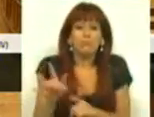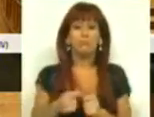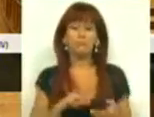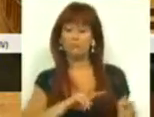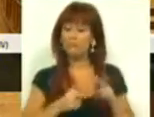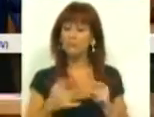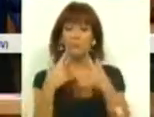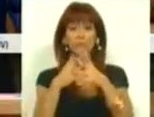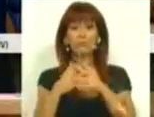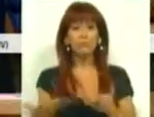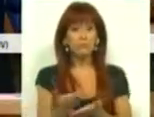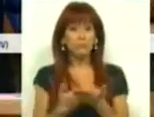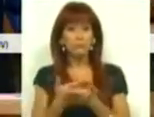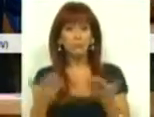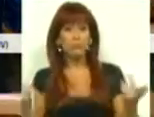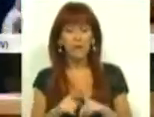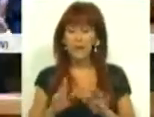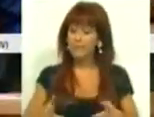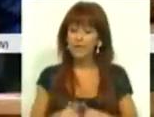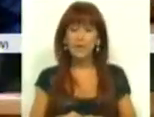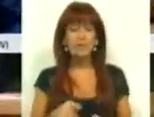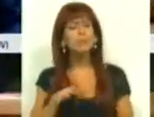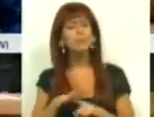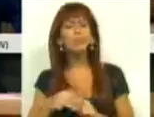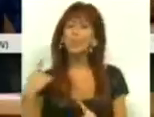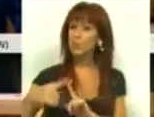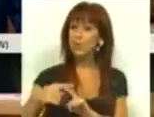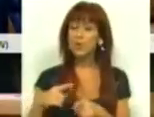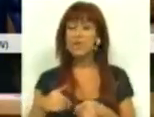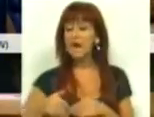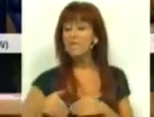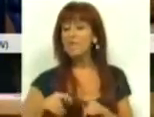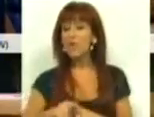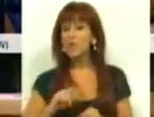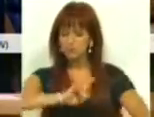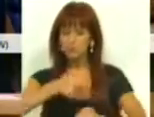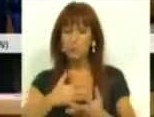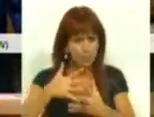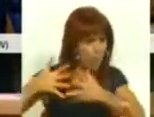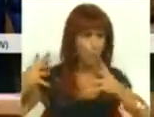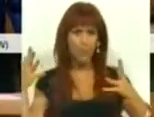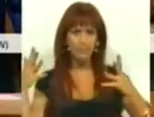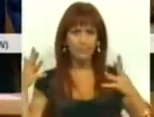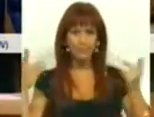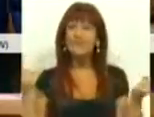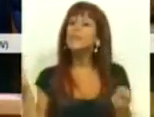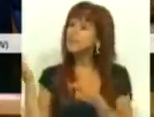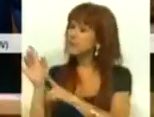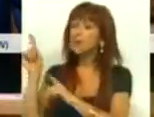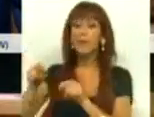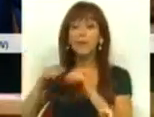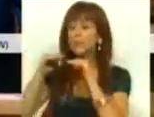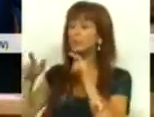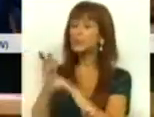da transformação estrutural da economia, que deve ter reflexos positivos a médio prazo no potencial de crescimento. É o caso